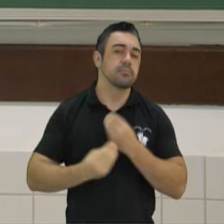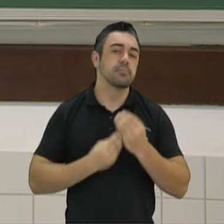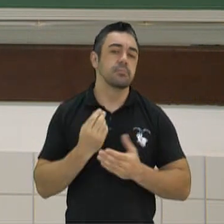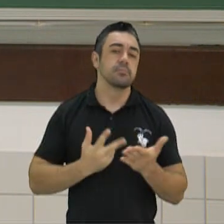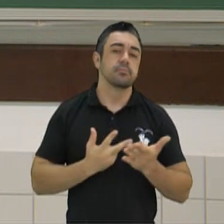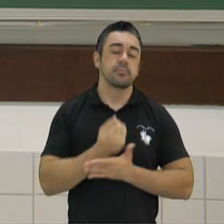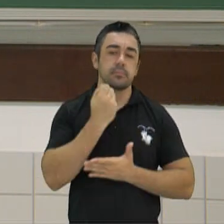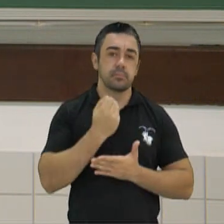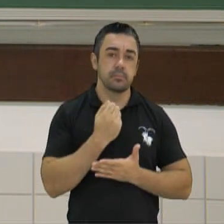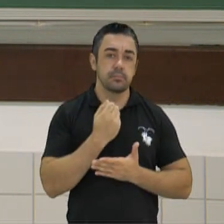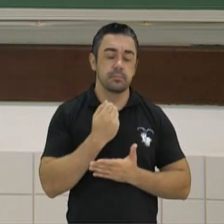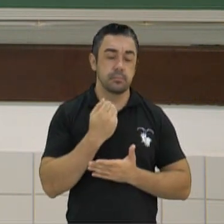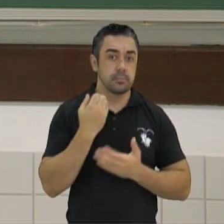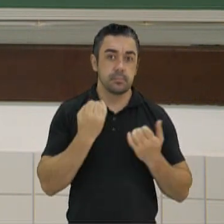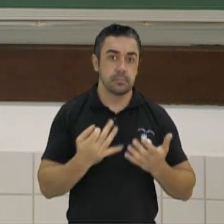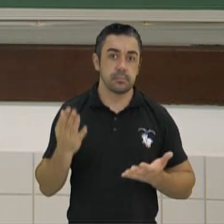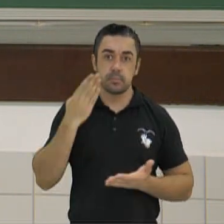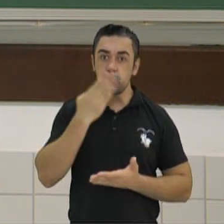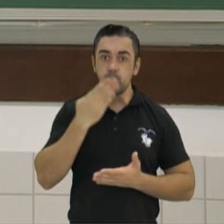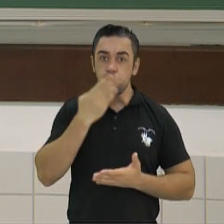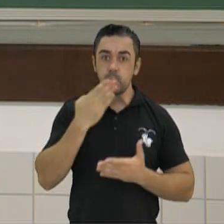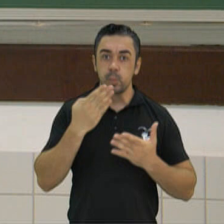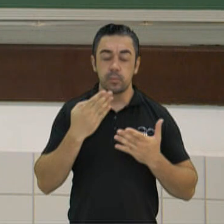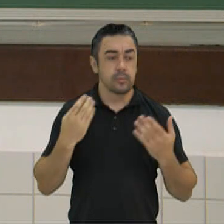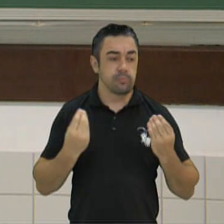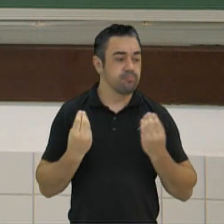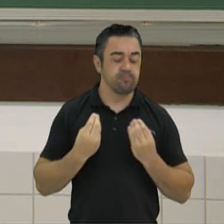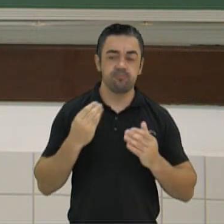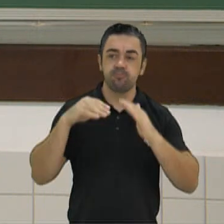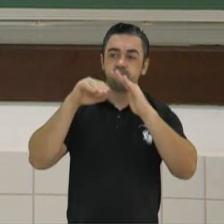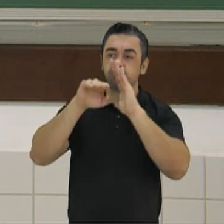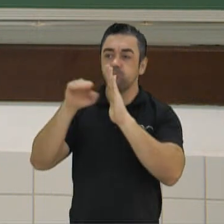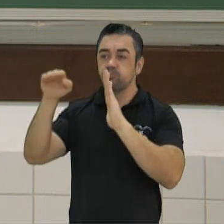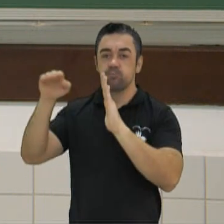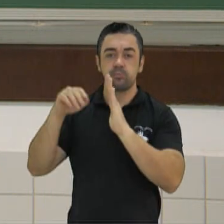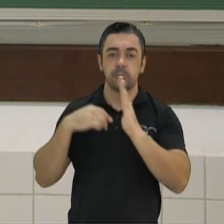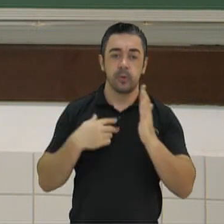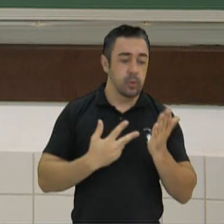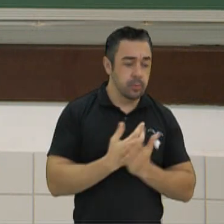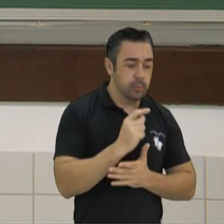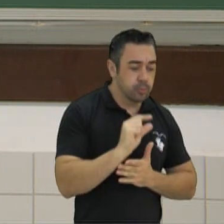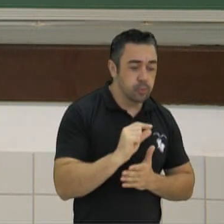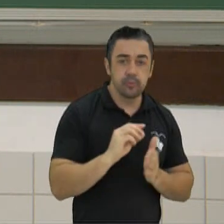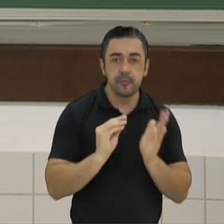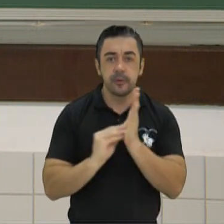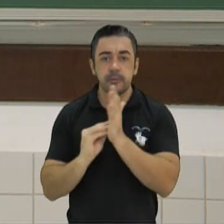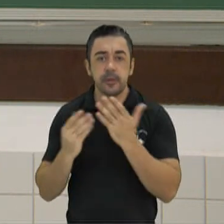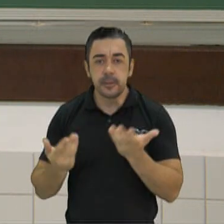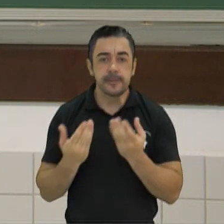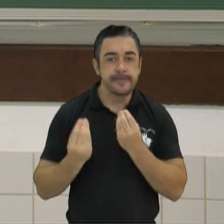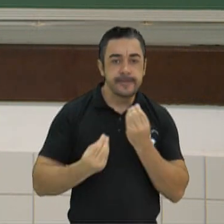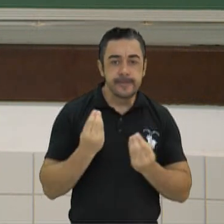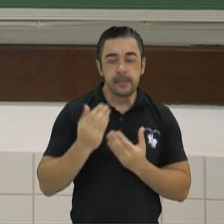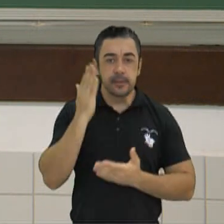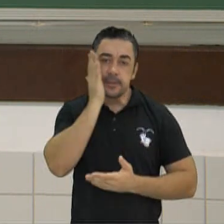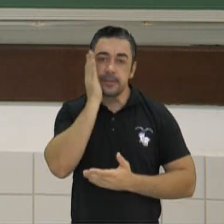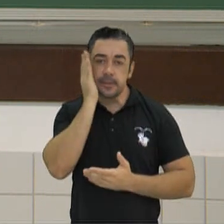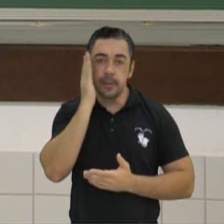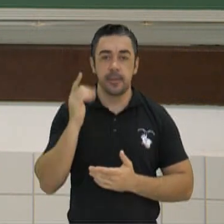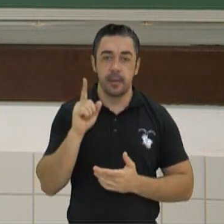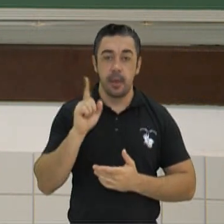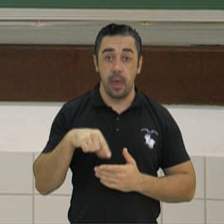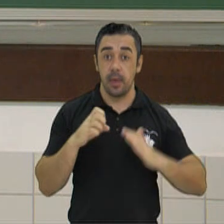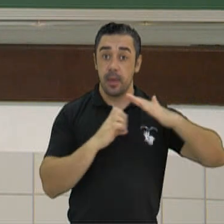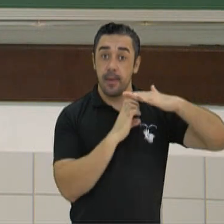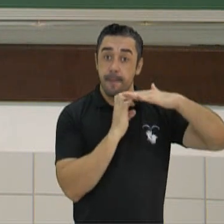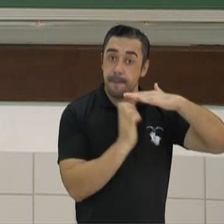Vou comprar muito doce de leite, daí não vou ter onde guardar, ou vou comprar pouco, vai faltar. Então, é importante isso, tá bom? As empresas, as pessoas